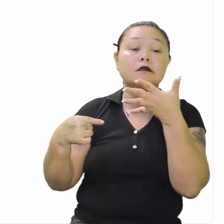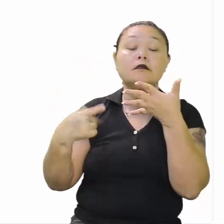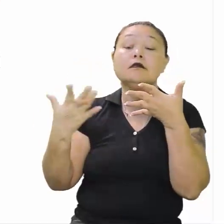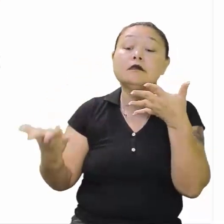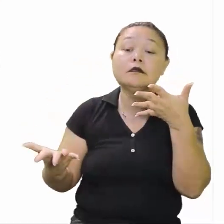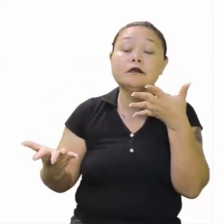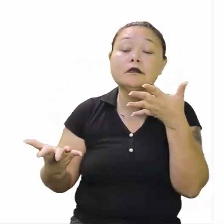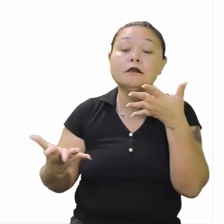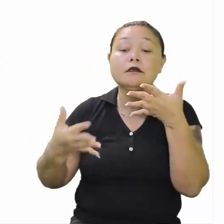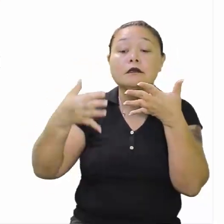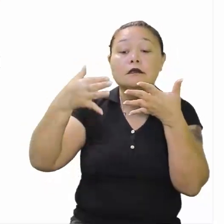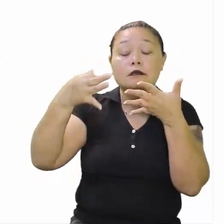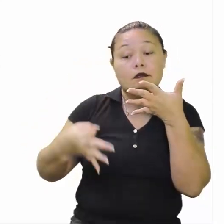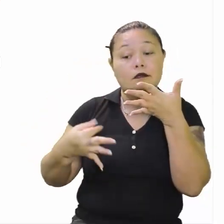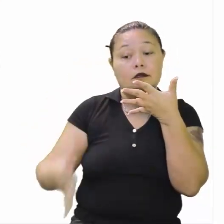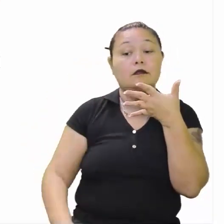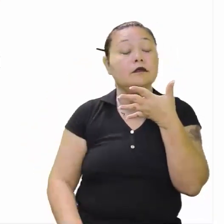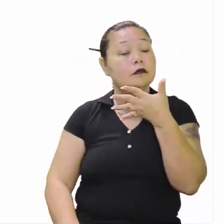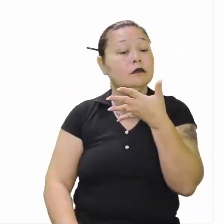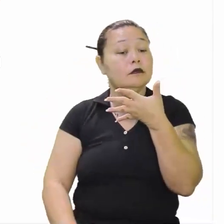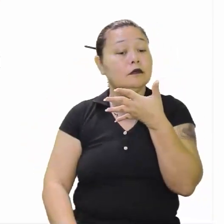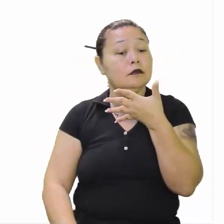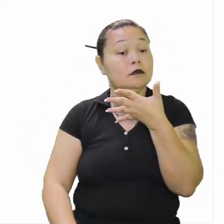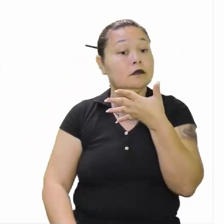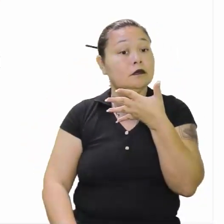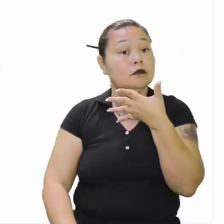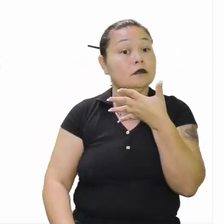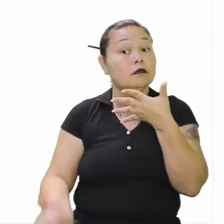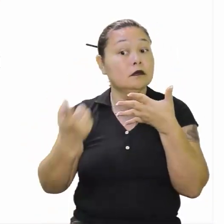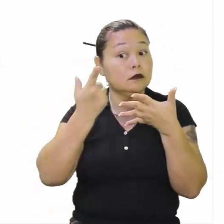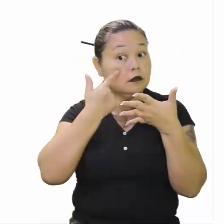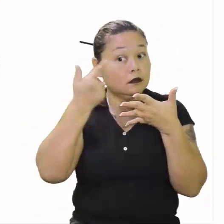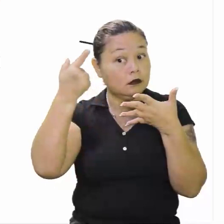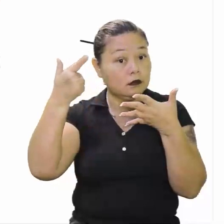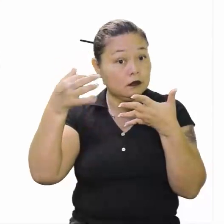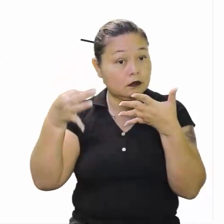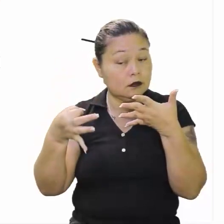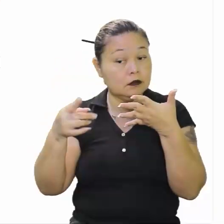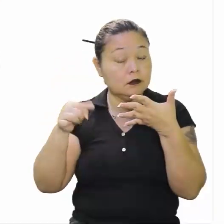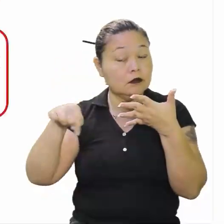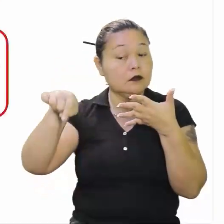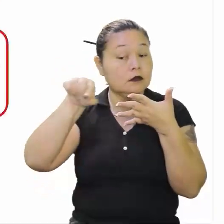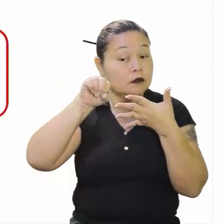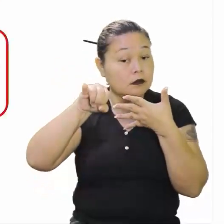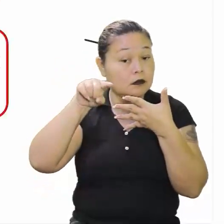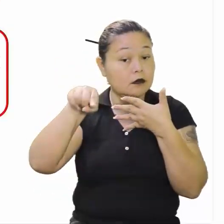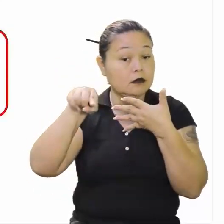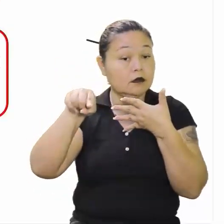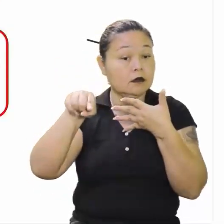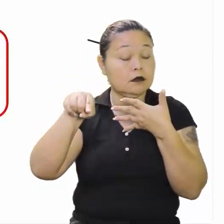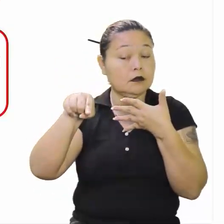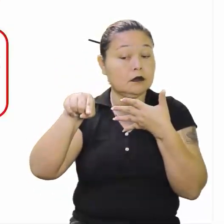seria a correta? Vejamos bem. Se você